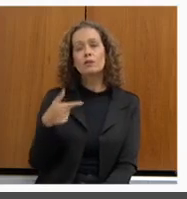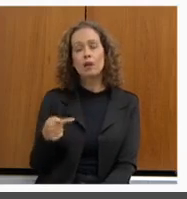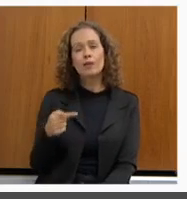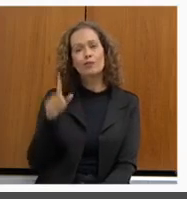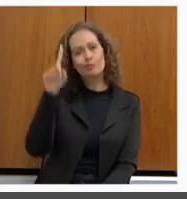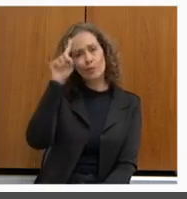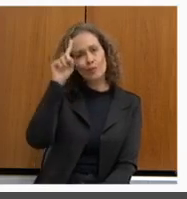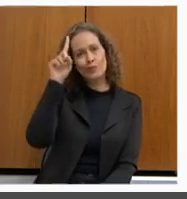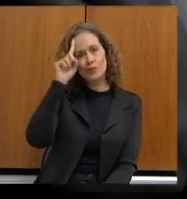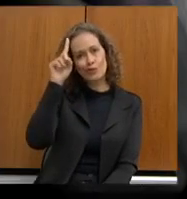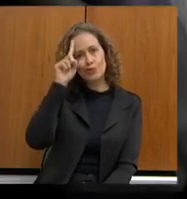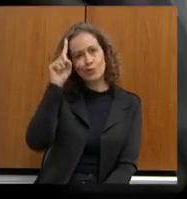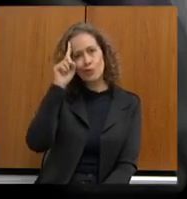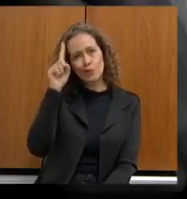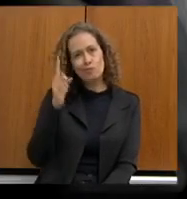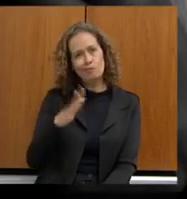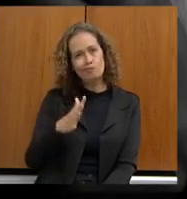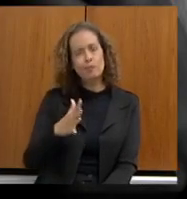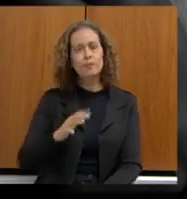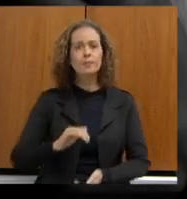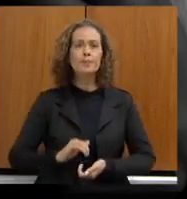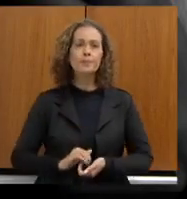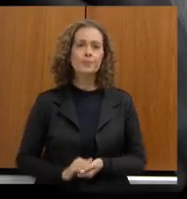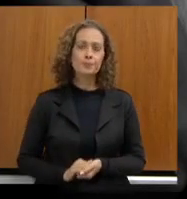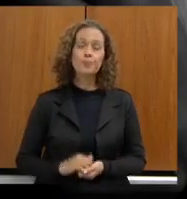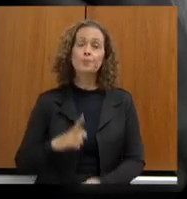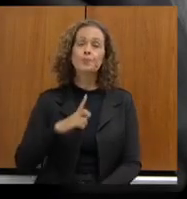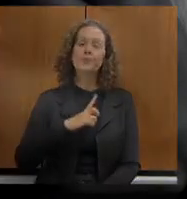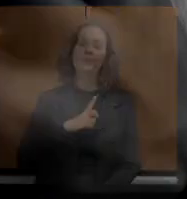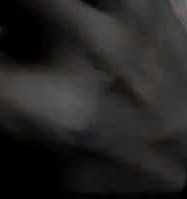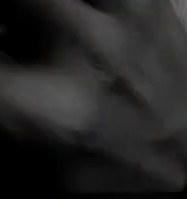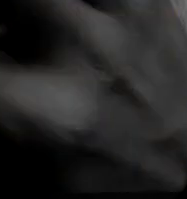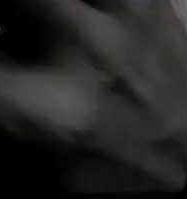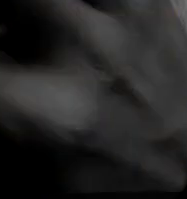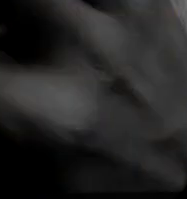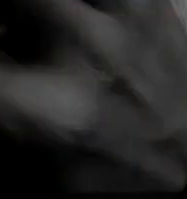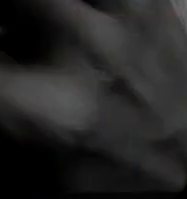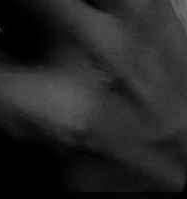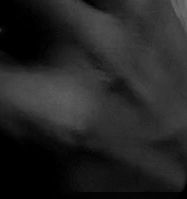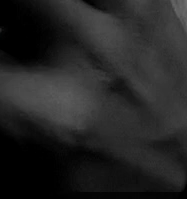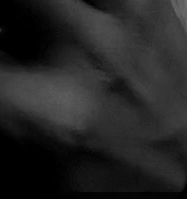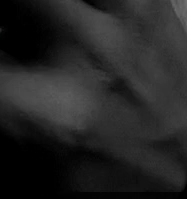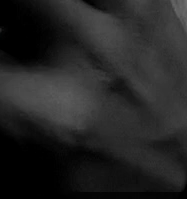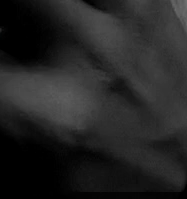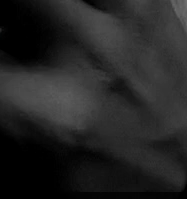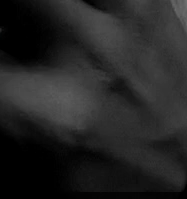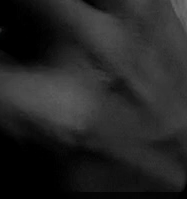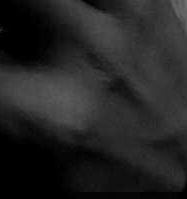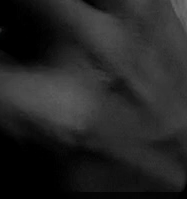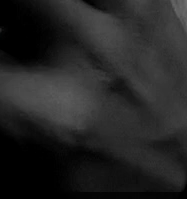dia pode passar nós tivemos aí 80